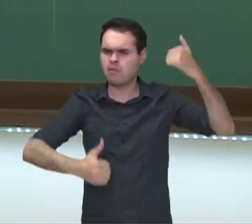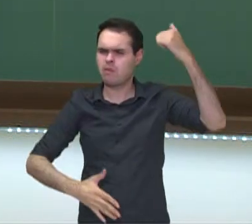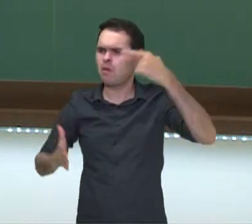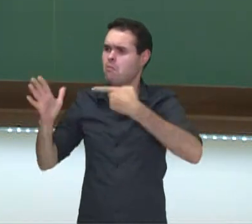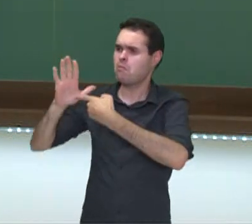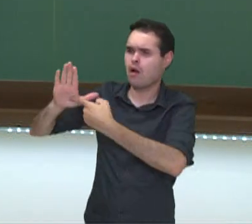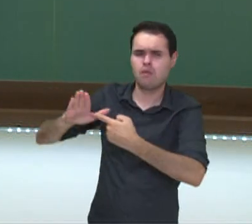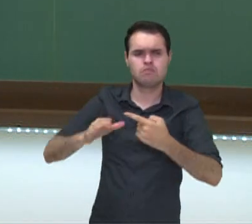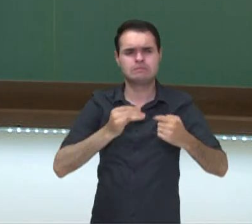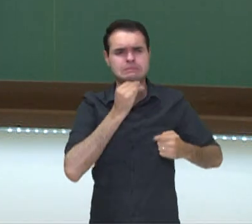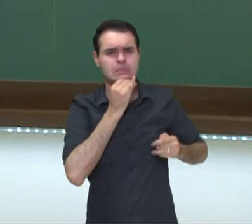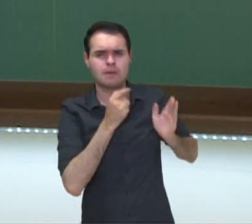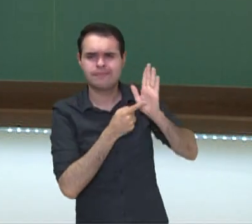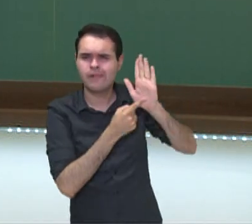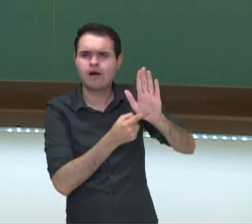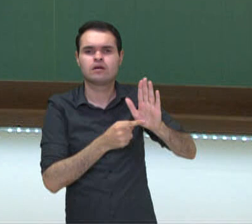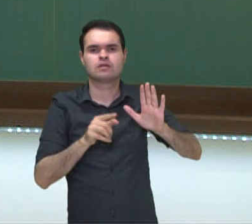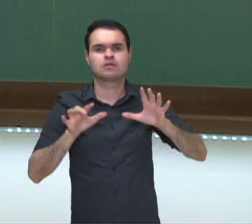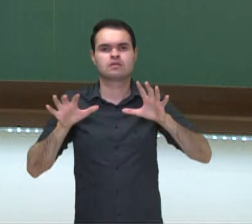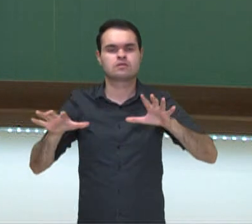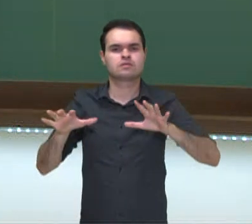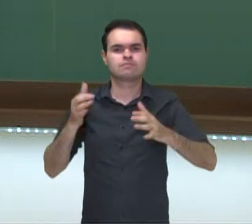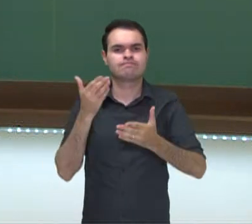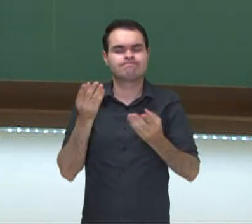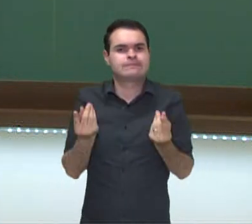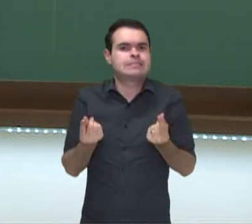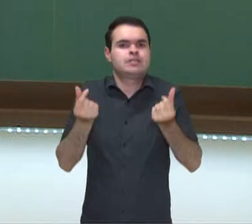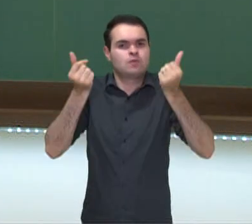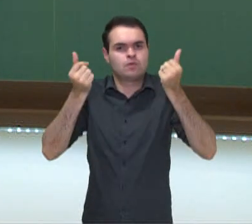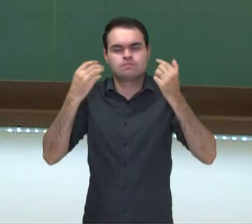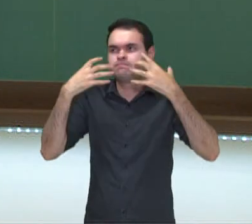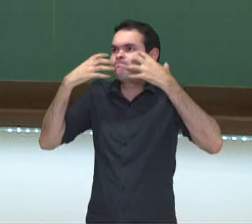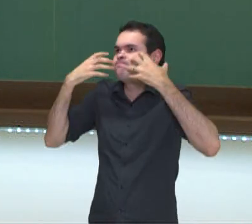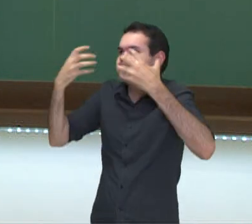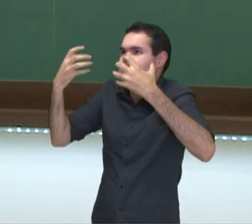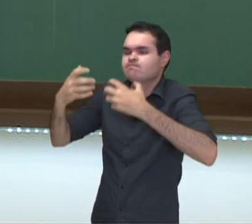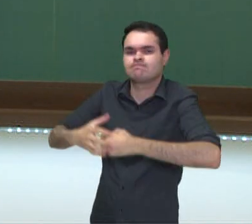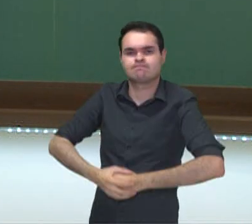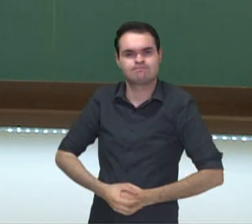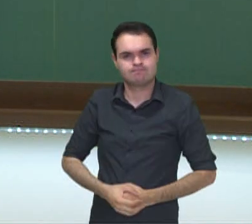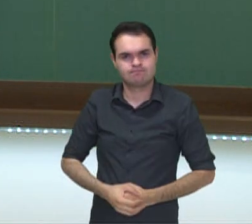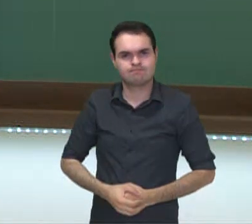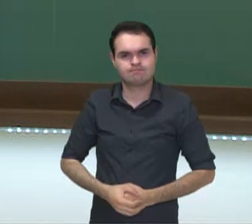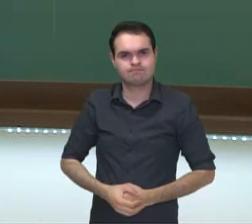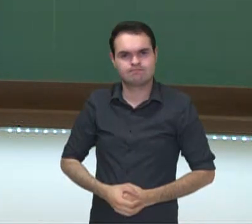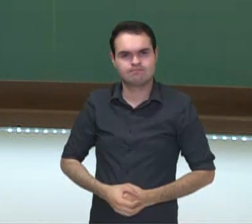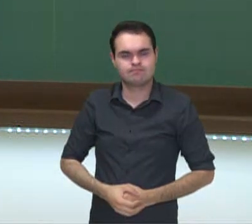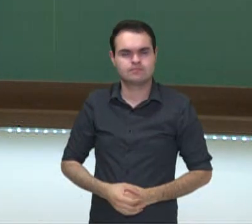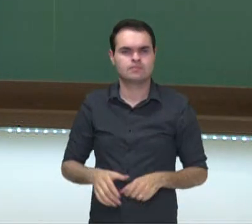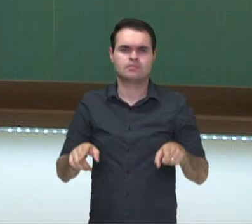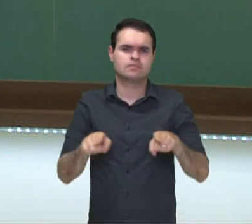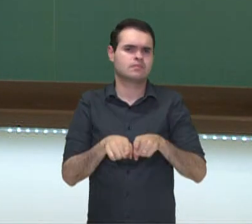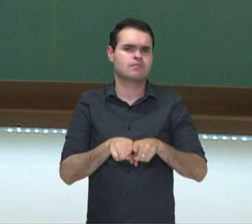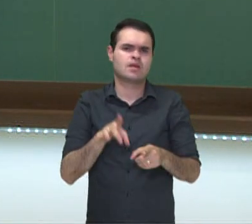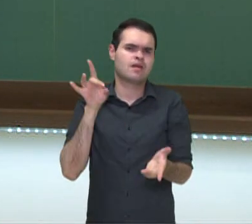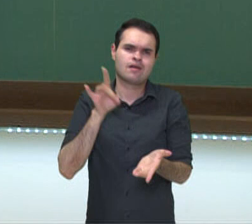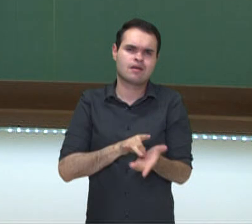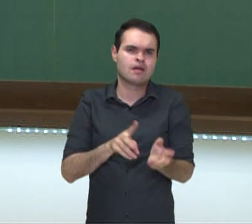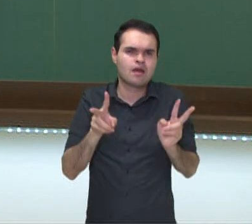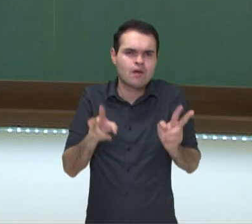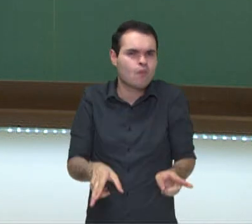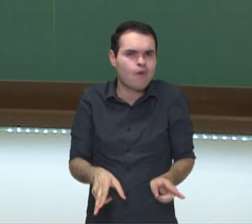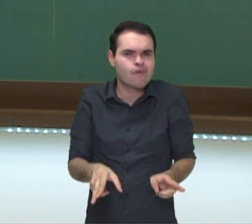ele demonstra. Isso torna a sua aula muito mais atraente. E da mesma forma, quando nós precisamos apresentar